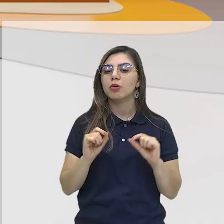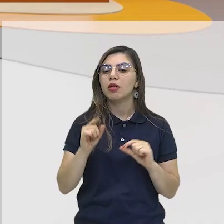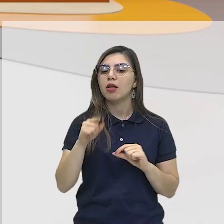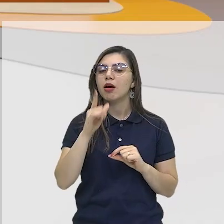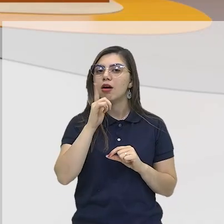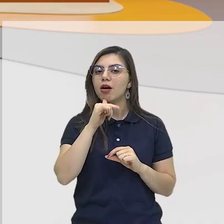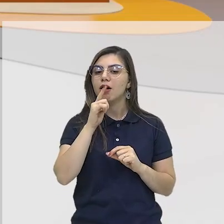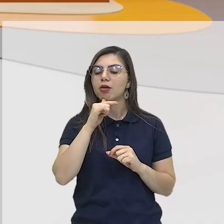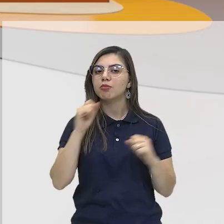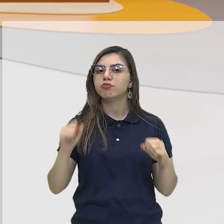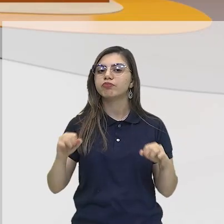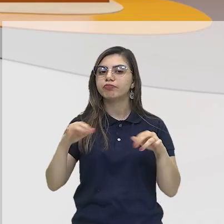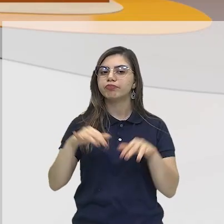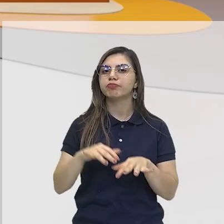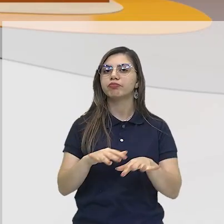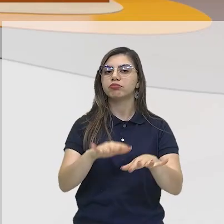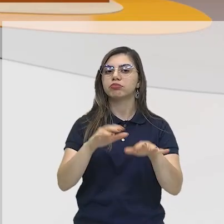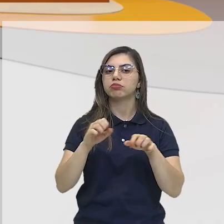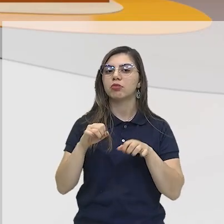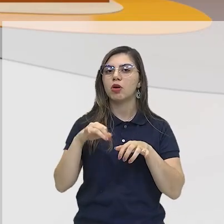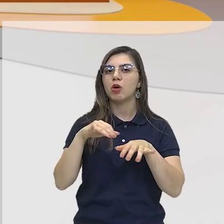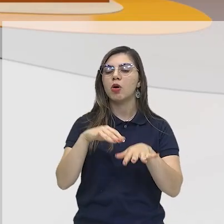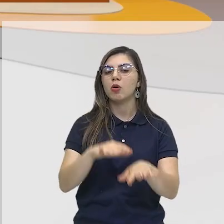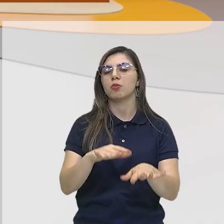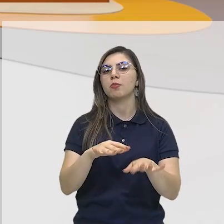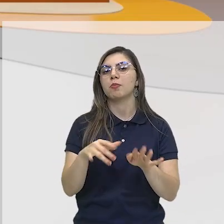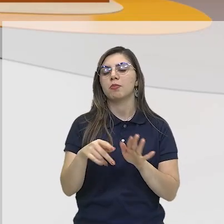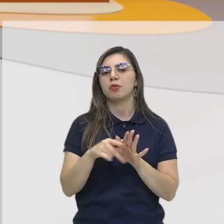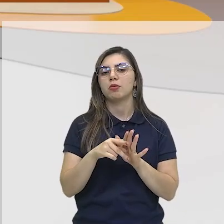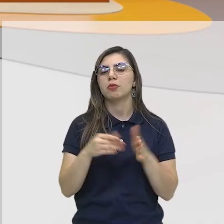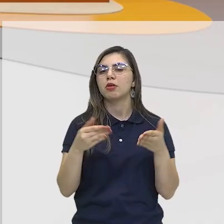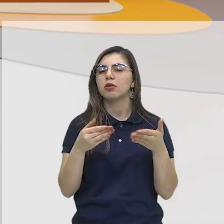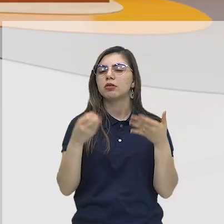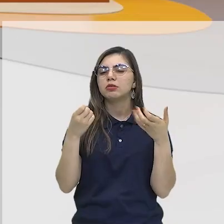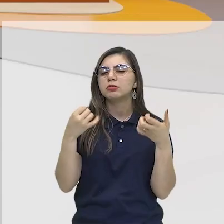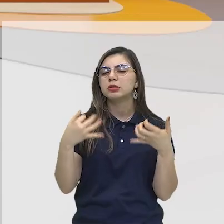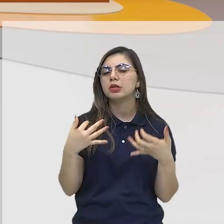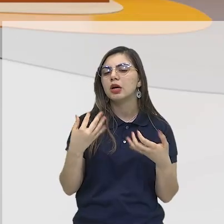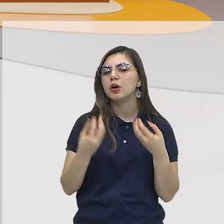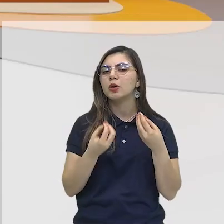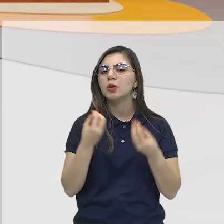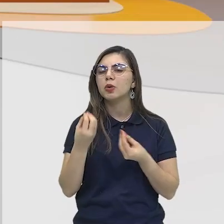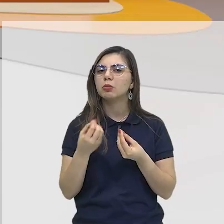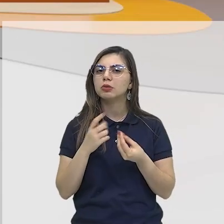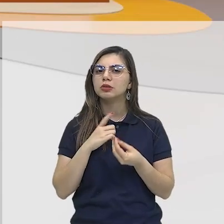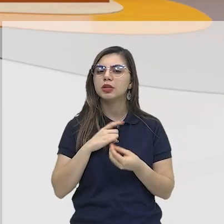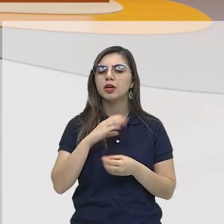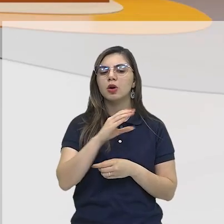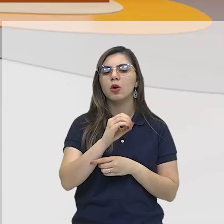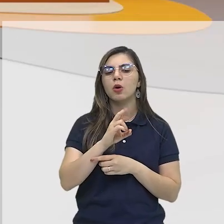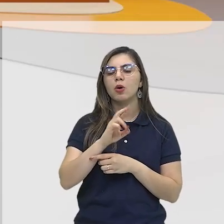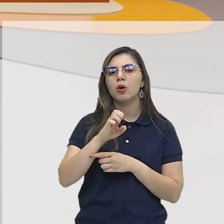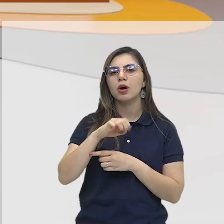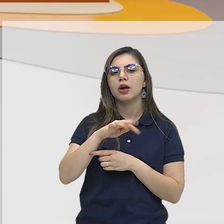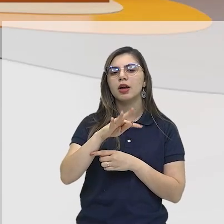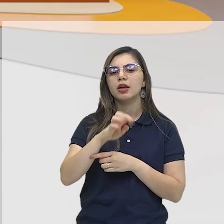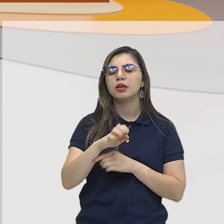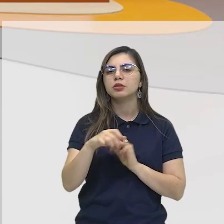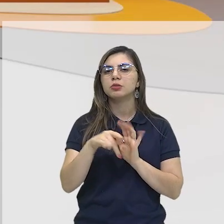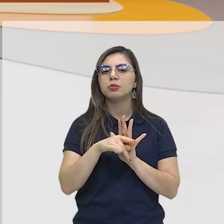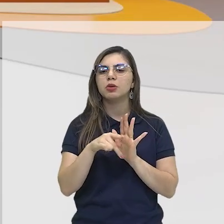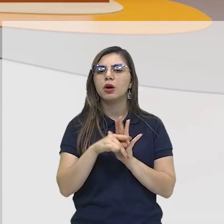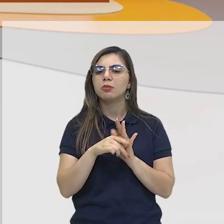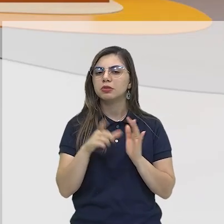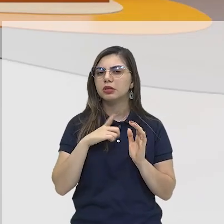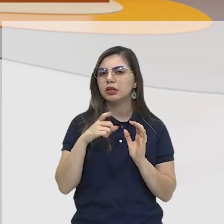águas a chamada corrente de Humboldt. E a gente vai compreender melhor o que é essa corrente e quais são as